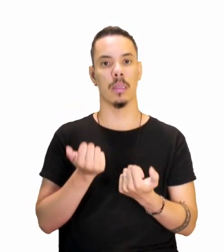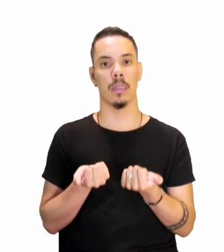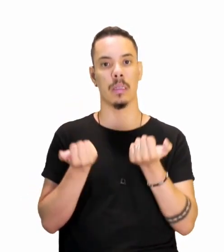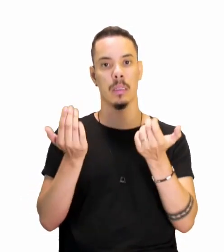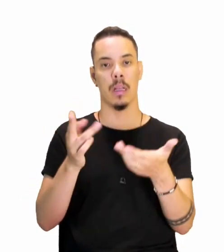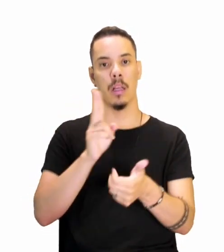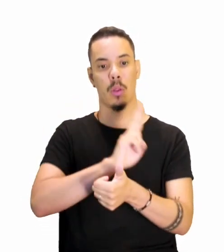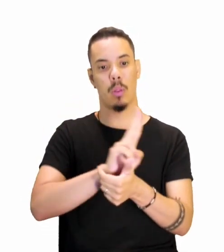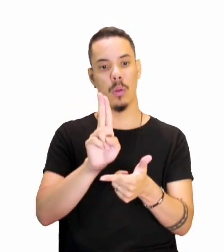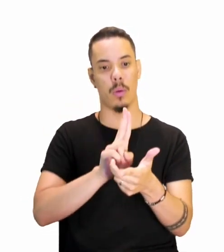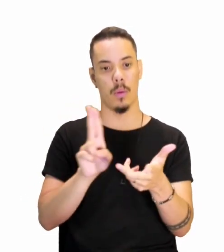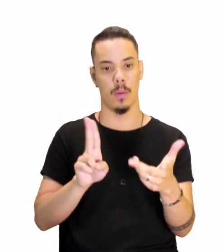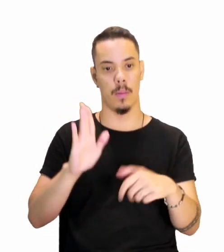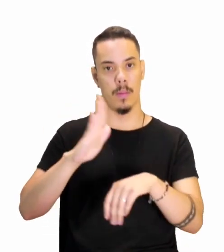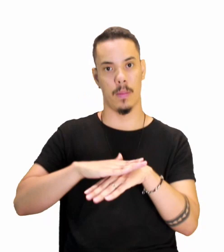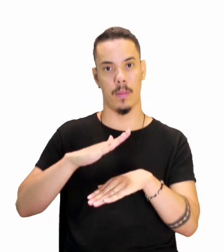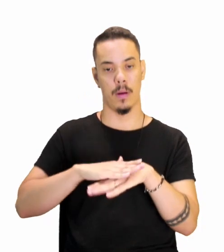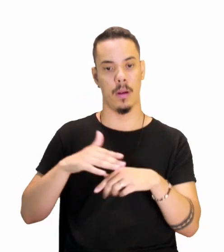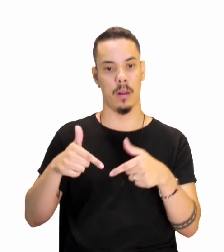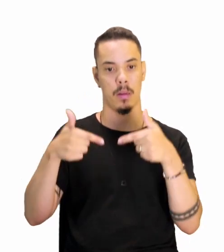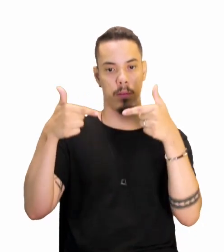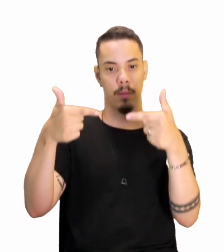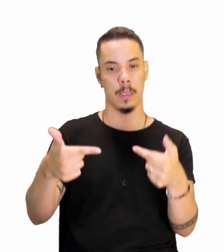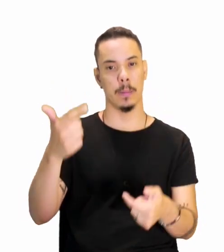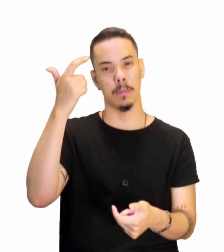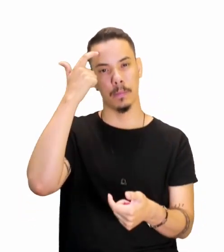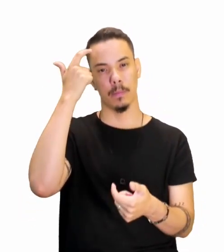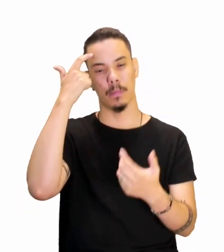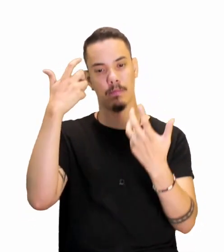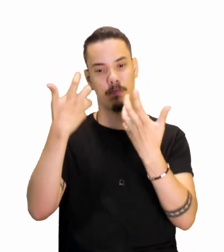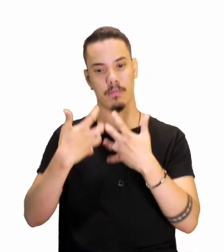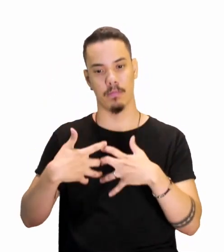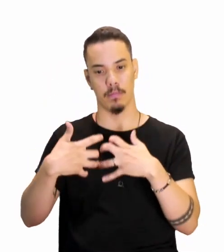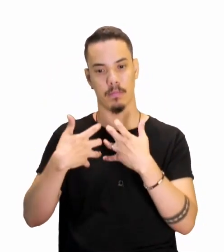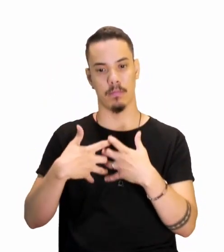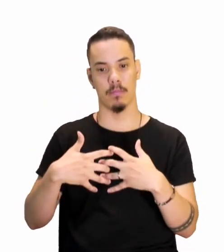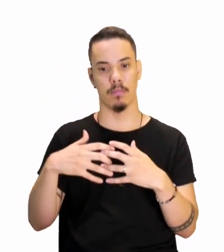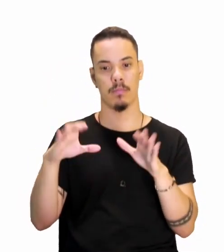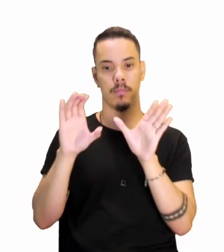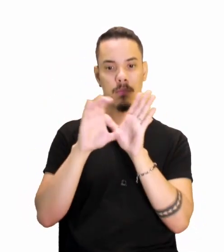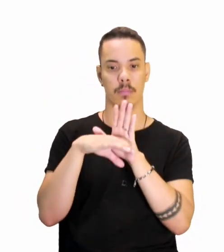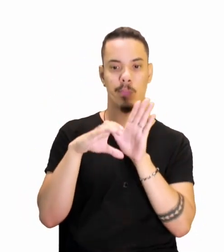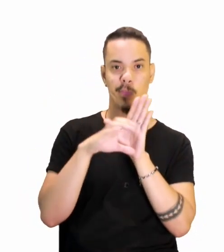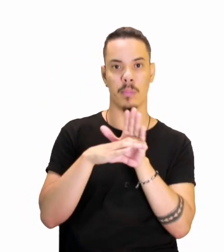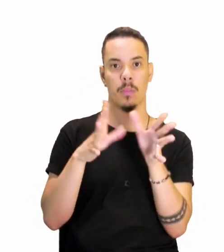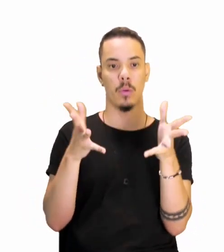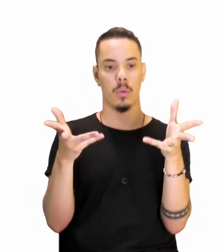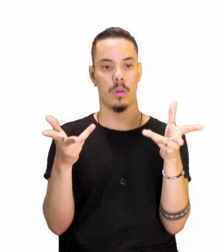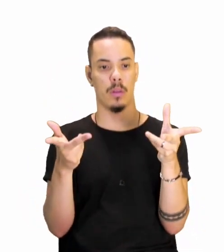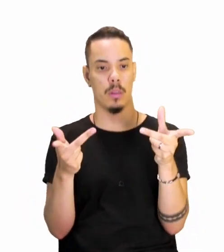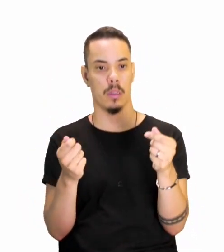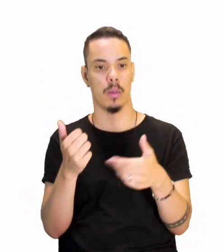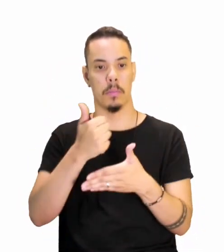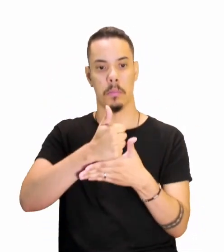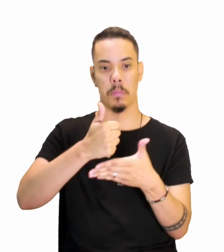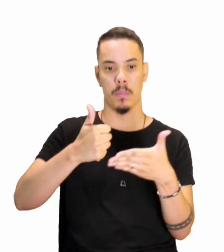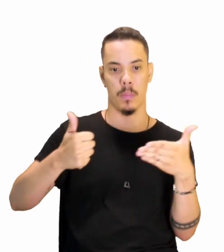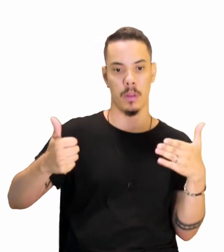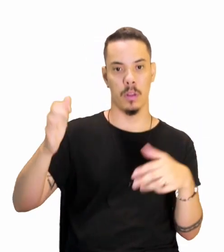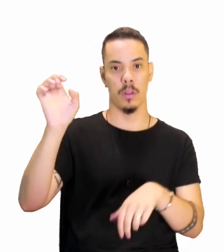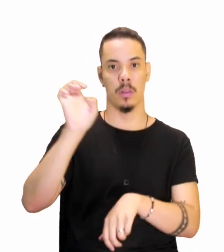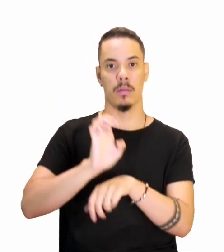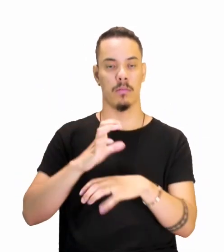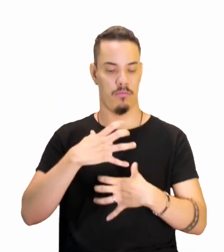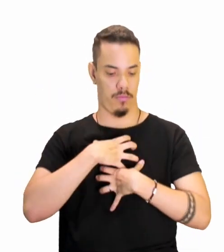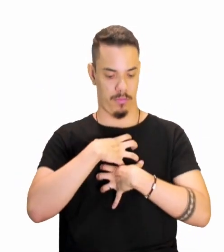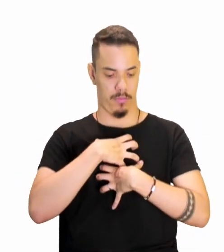vamos nomear quem? Ação, pensamento, conceito, qualidade, moral,